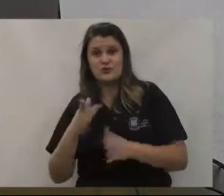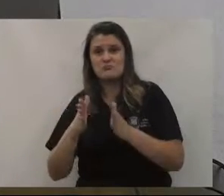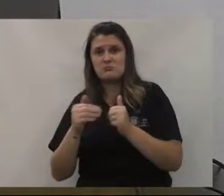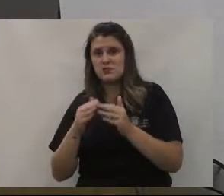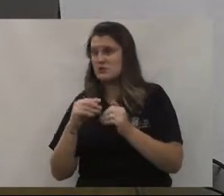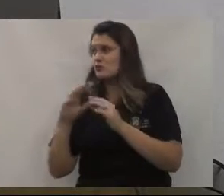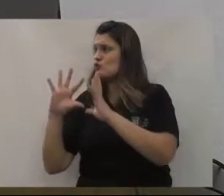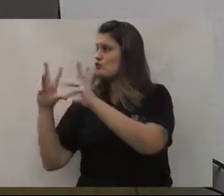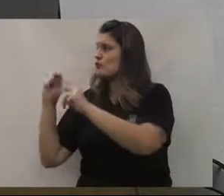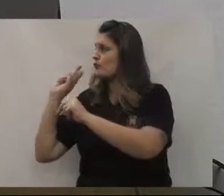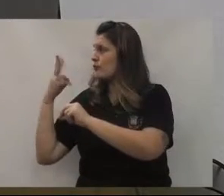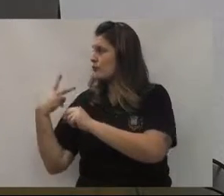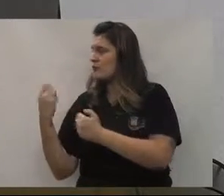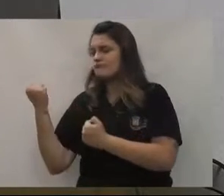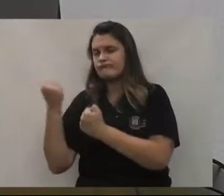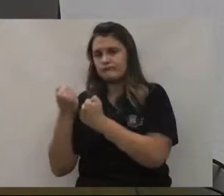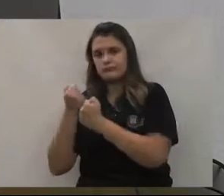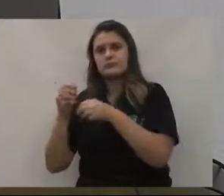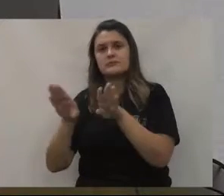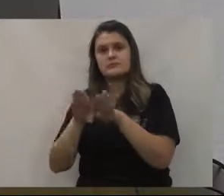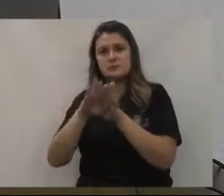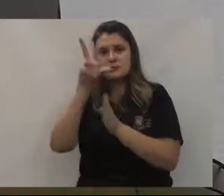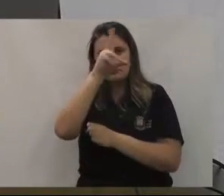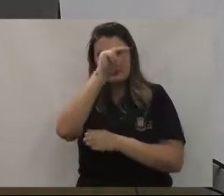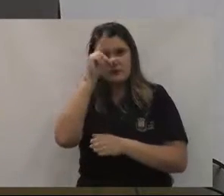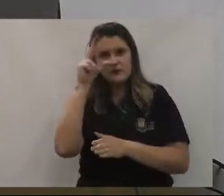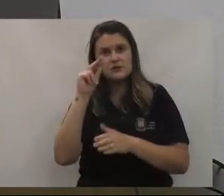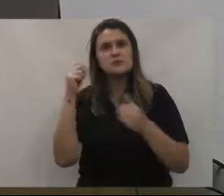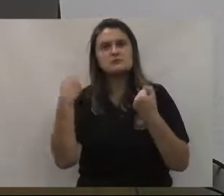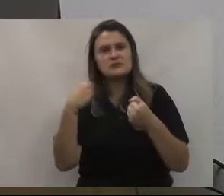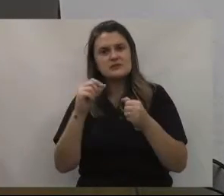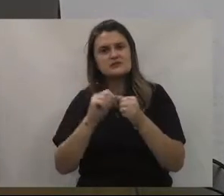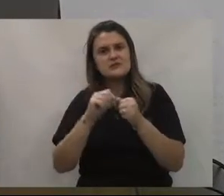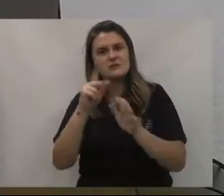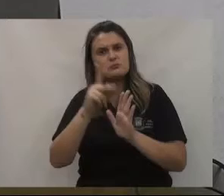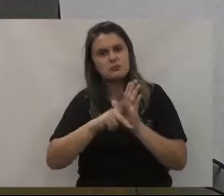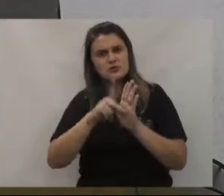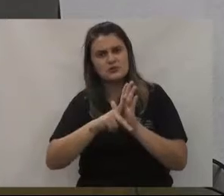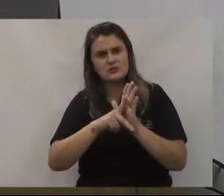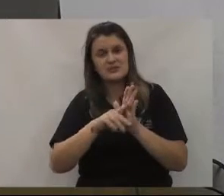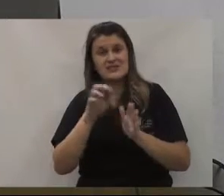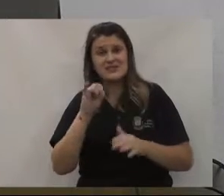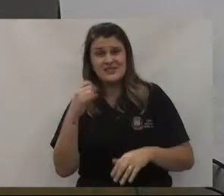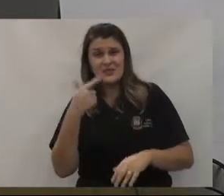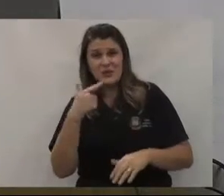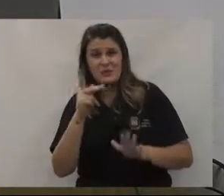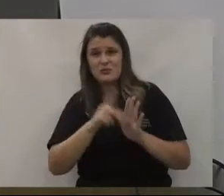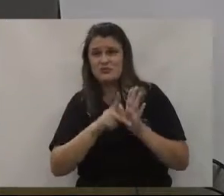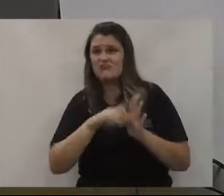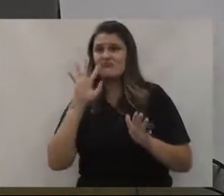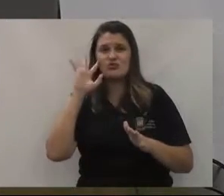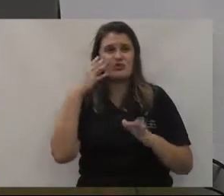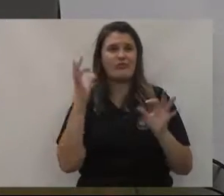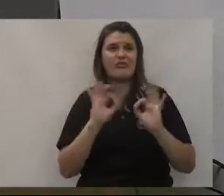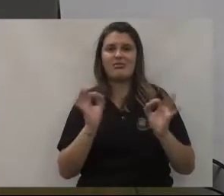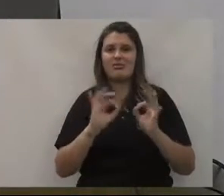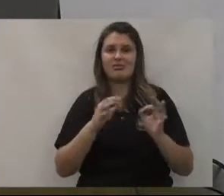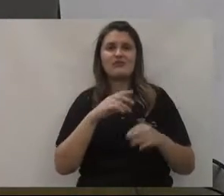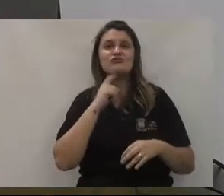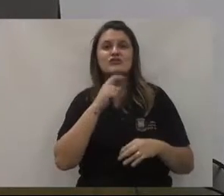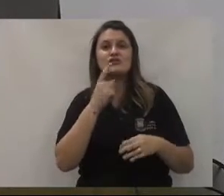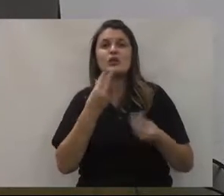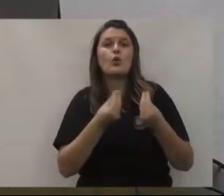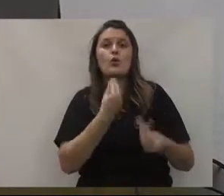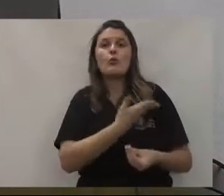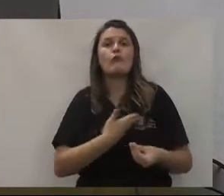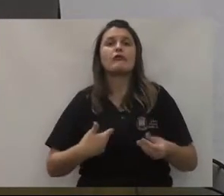dos vereadores, do prefeito, que faça um projeto, porque sem projeto não resolve nada, chegar no governo e pedir dinheiro. E